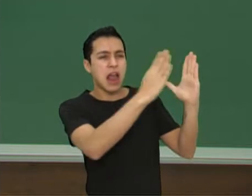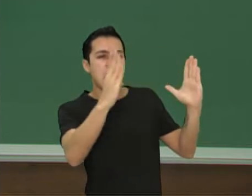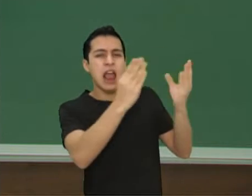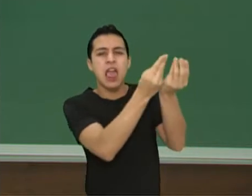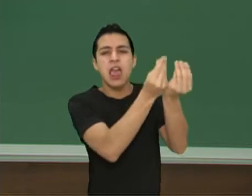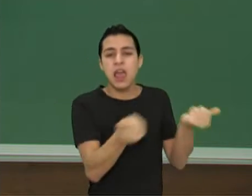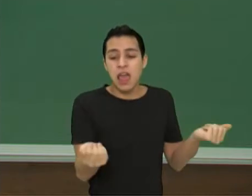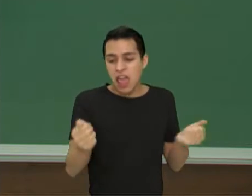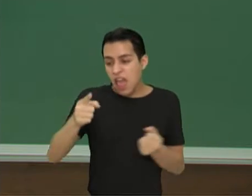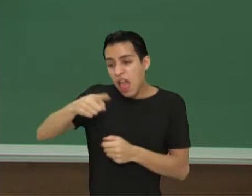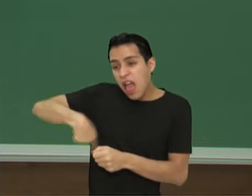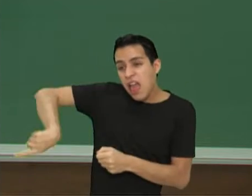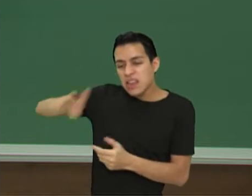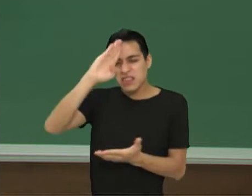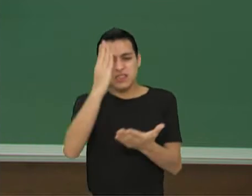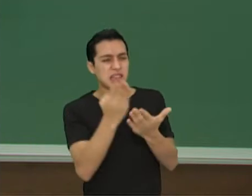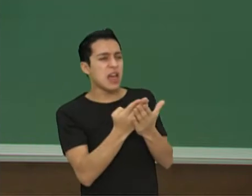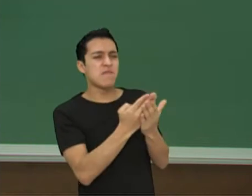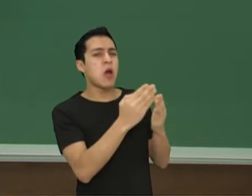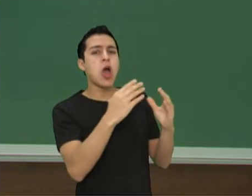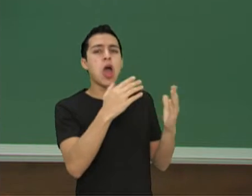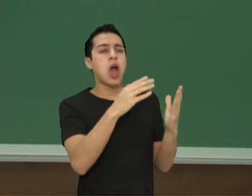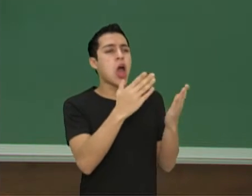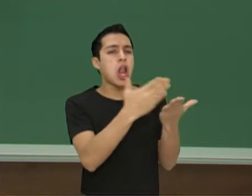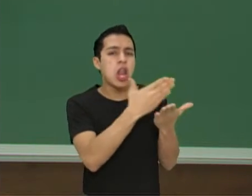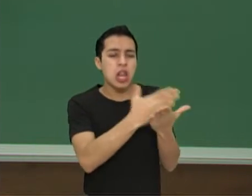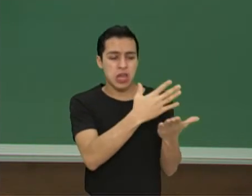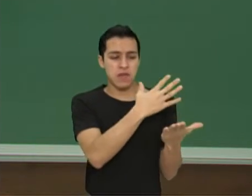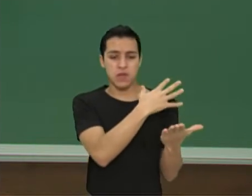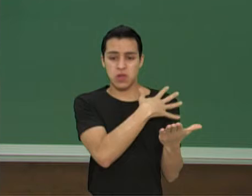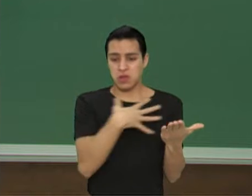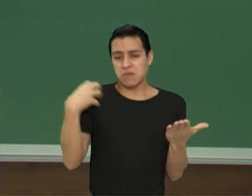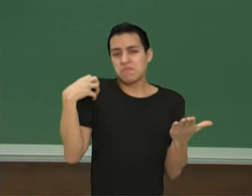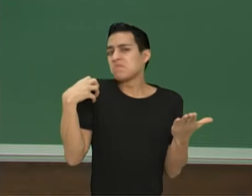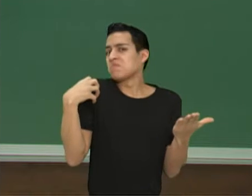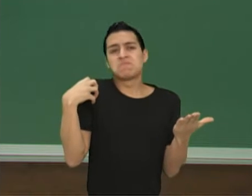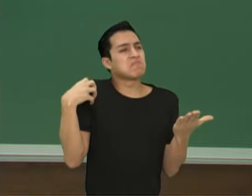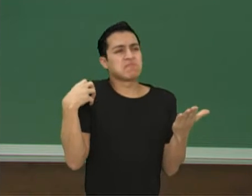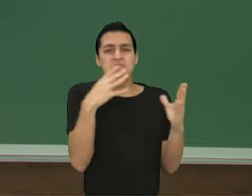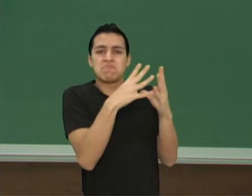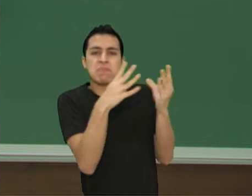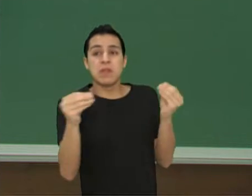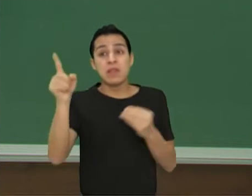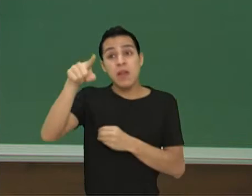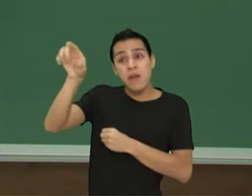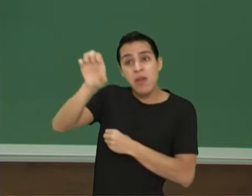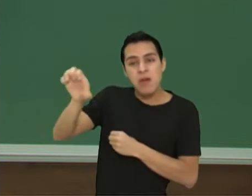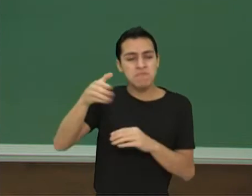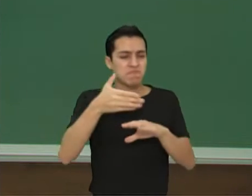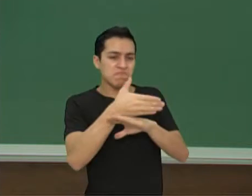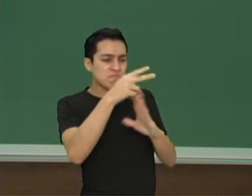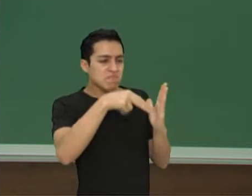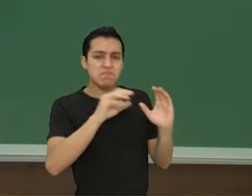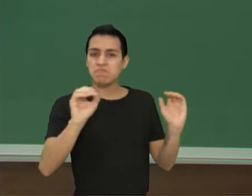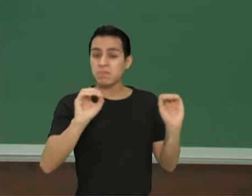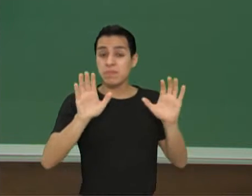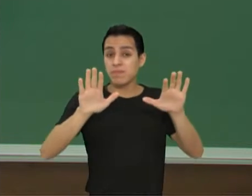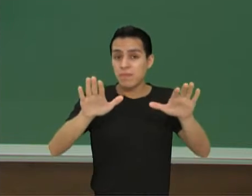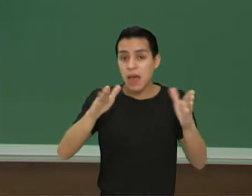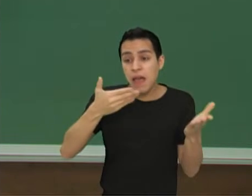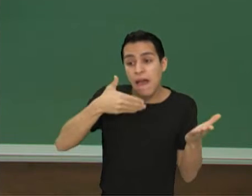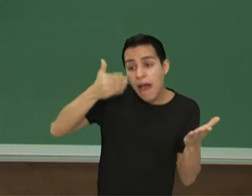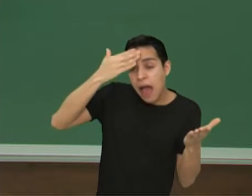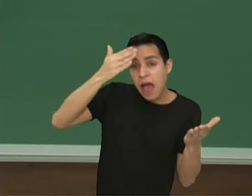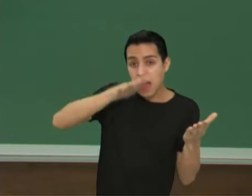tinham se perdido no tempo. Então, os europeus, por muito tempo, não tiveram acesso a muitas obras de Aristóteles. Tá? Só que os árabes,